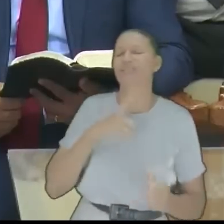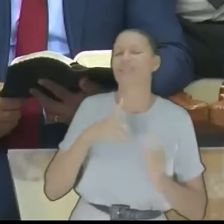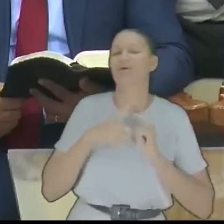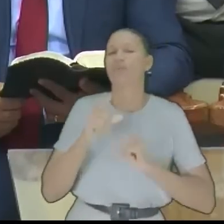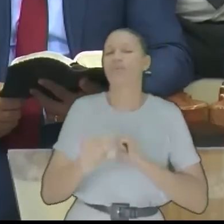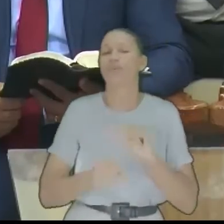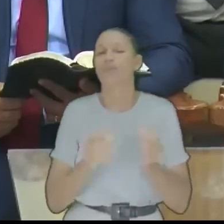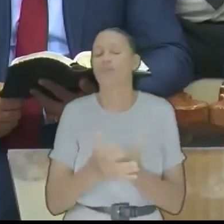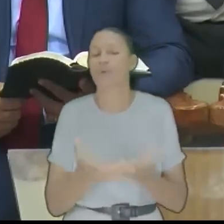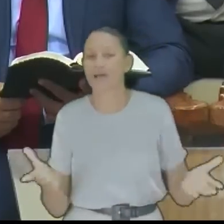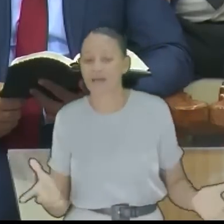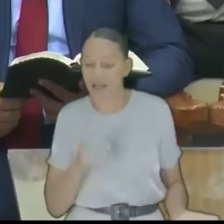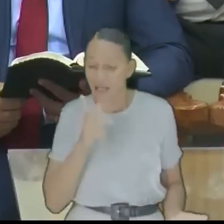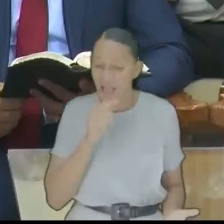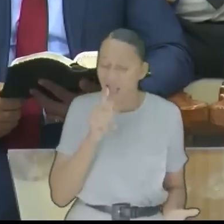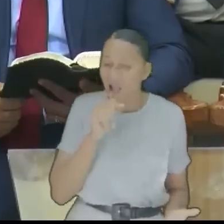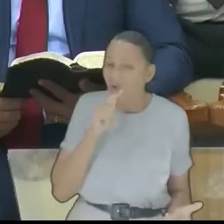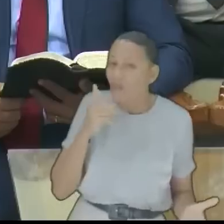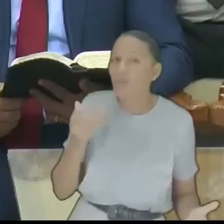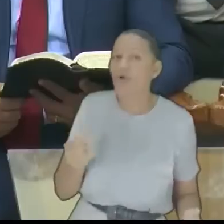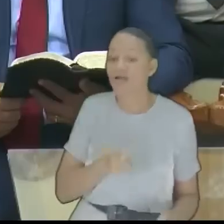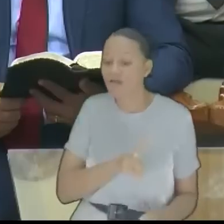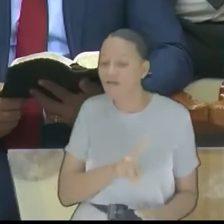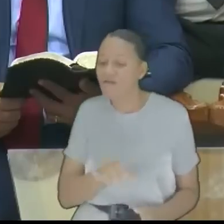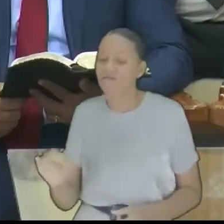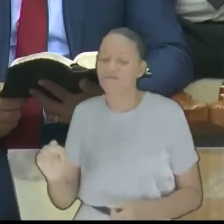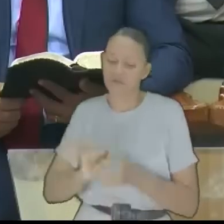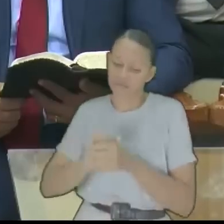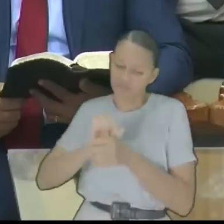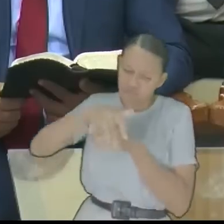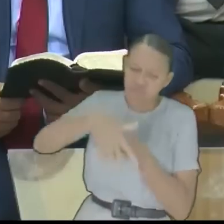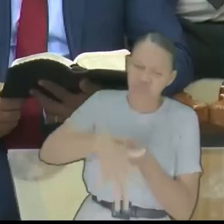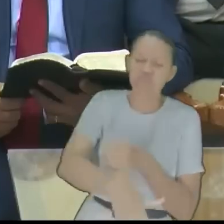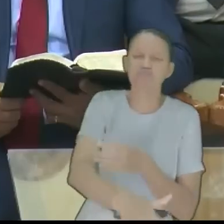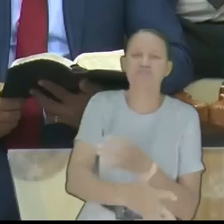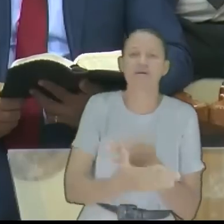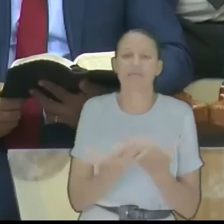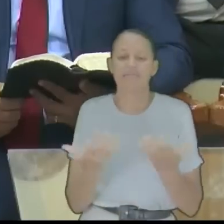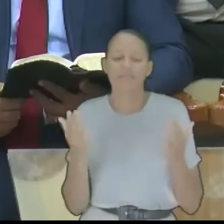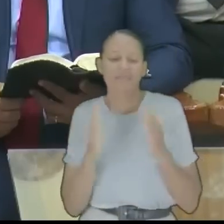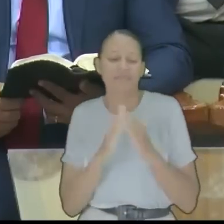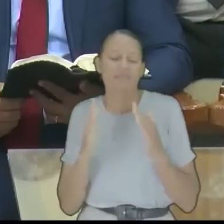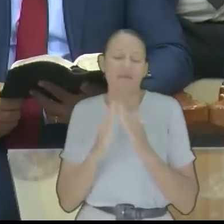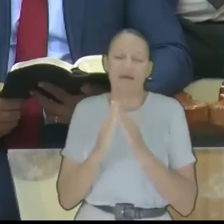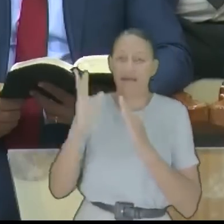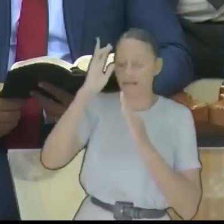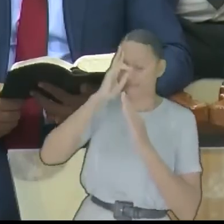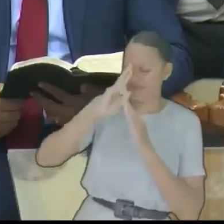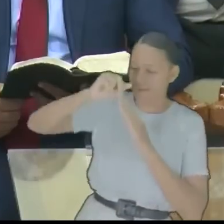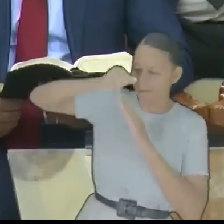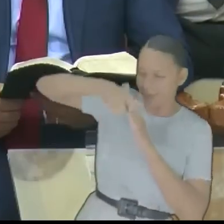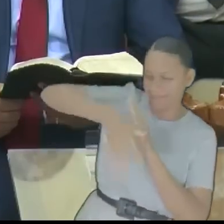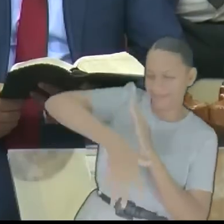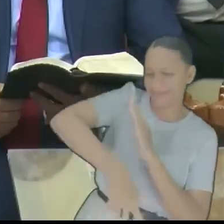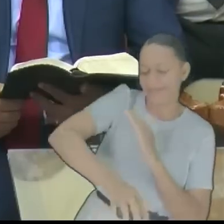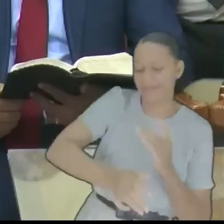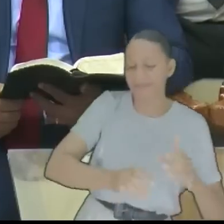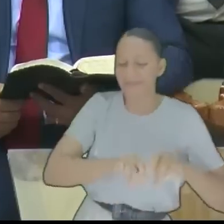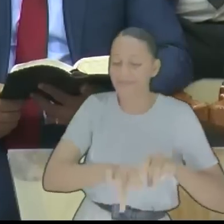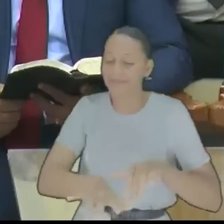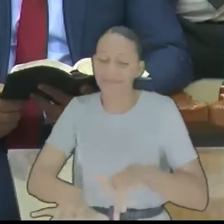irmãos? De águas, e sairá uma fonte da casa do Senhor, que regará o vale de